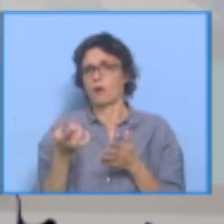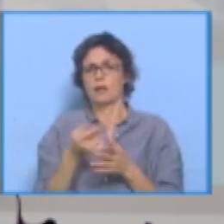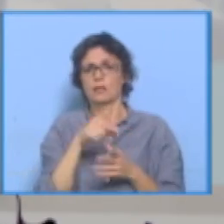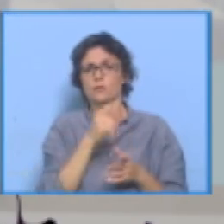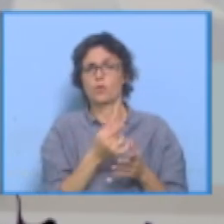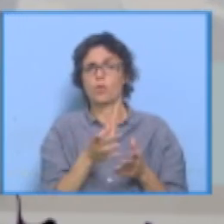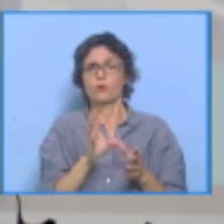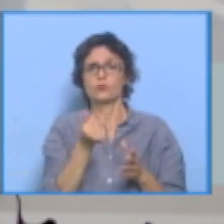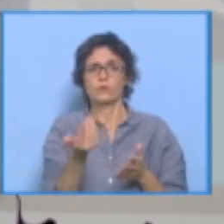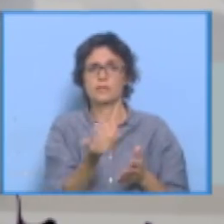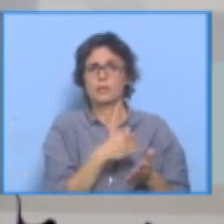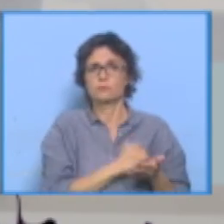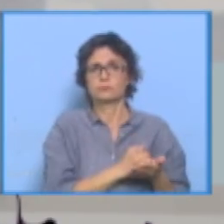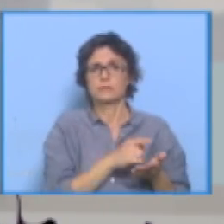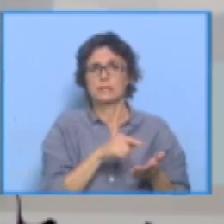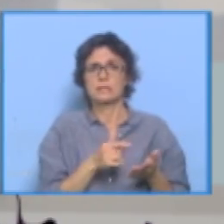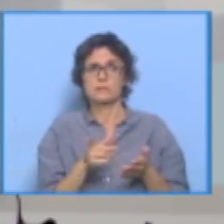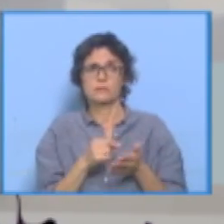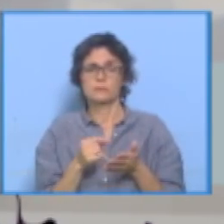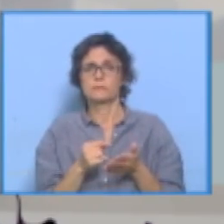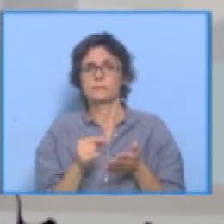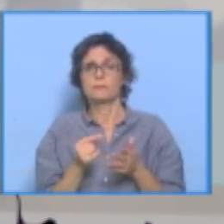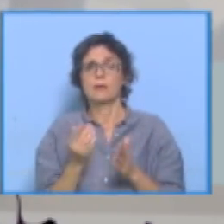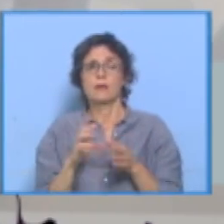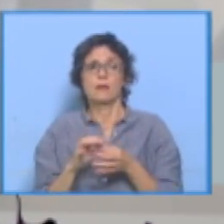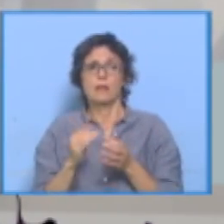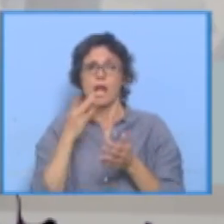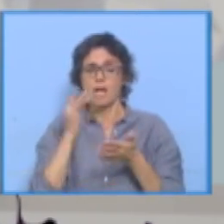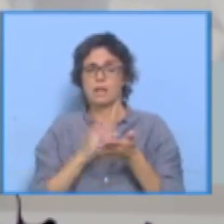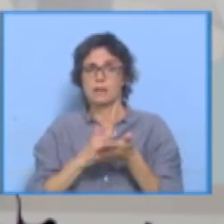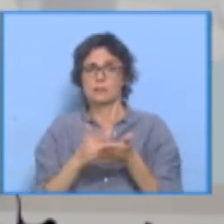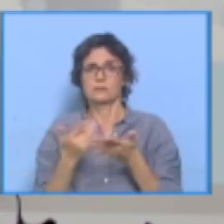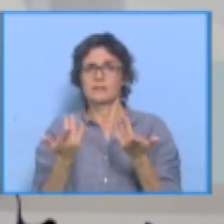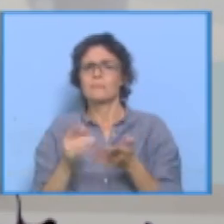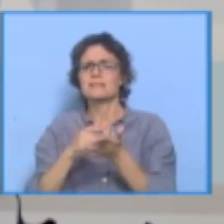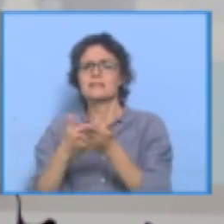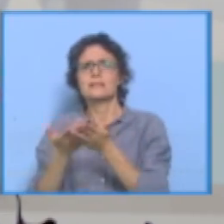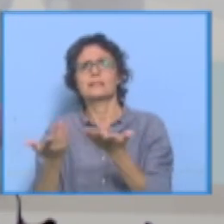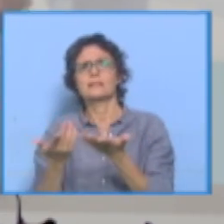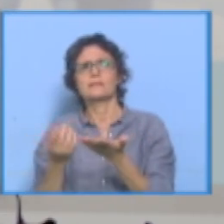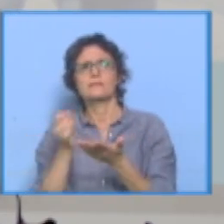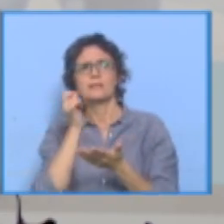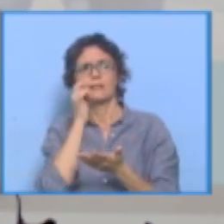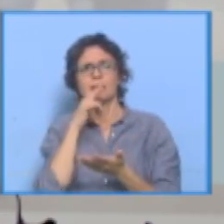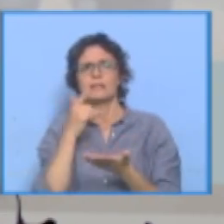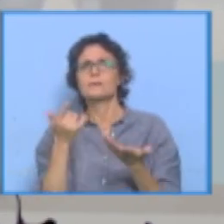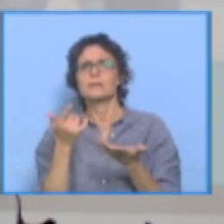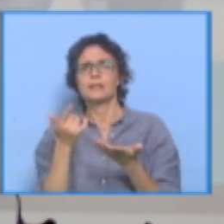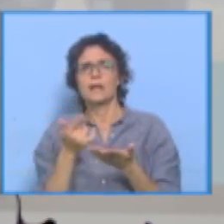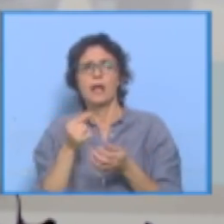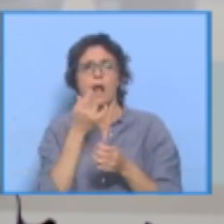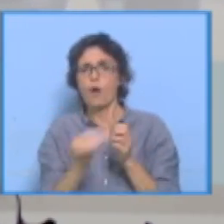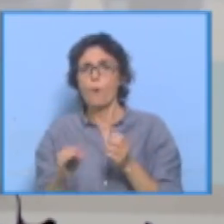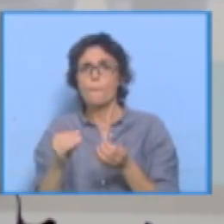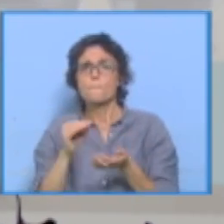os manuais escolares. Os manuais escolares que vão para meninos pobres, para meninos ricos. Obrigado, Sra. Ministra,